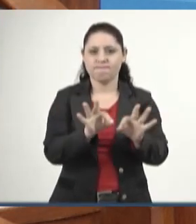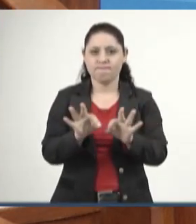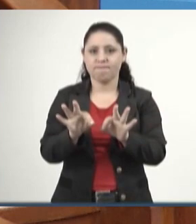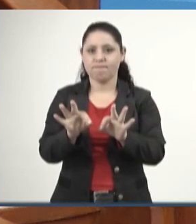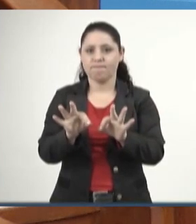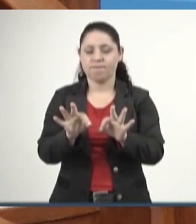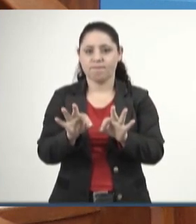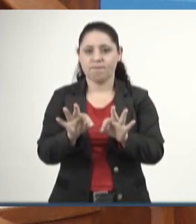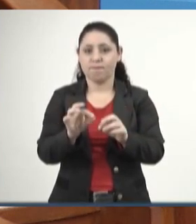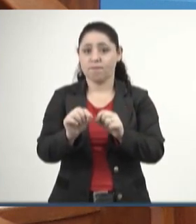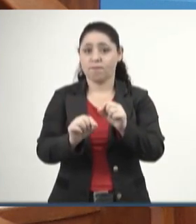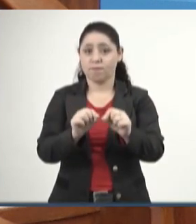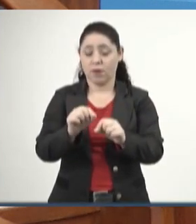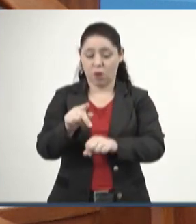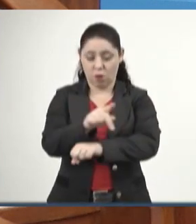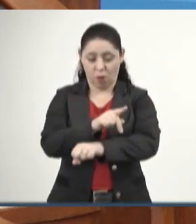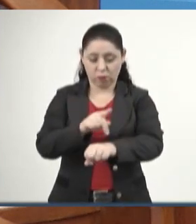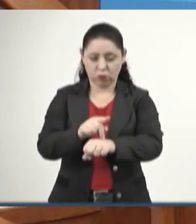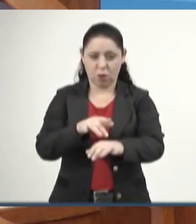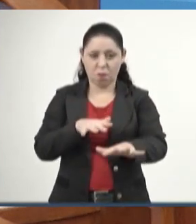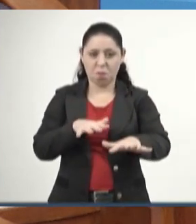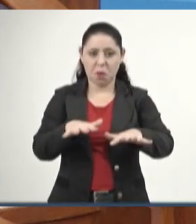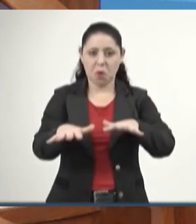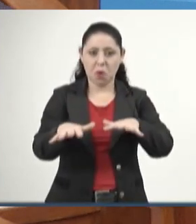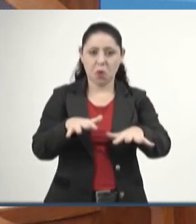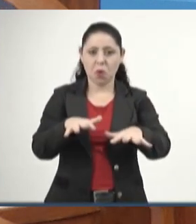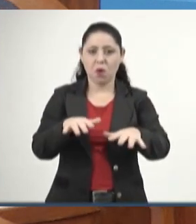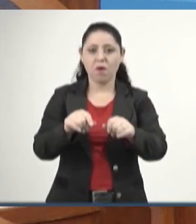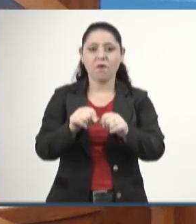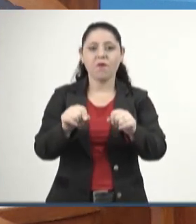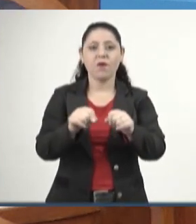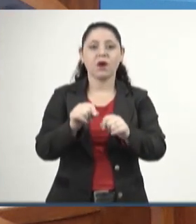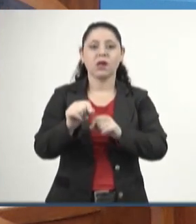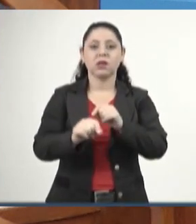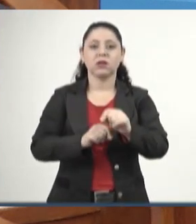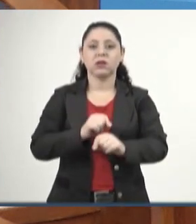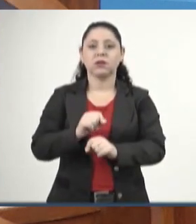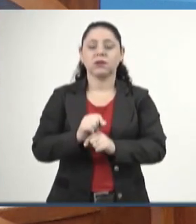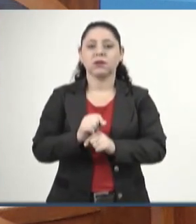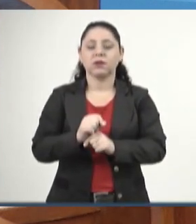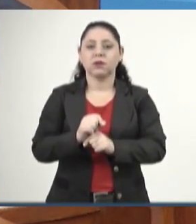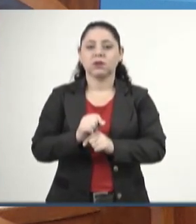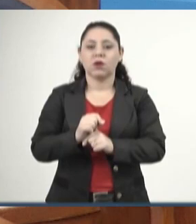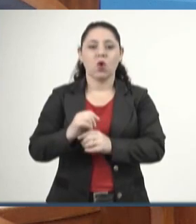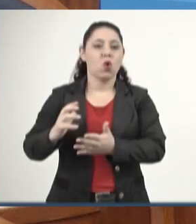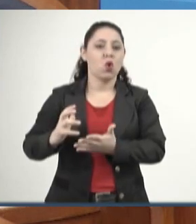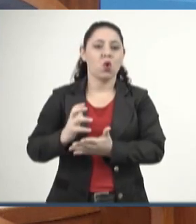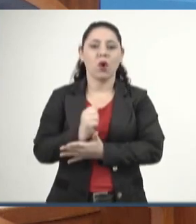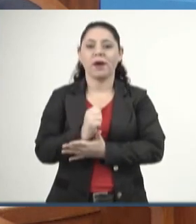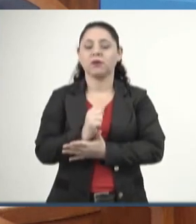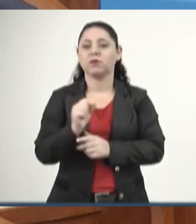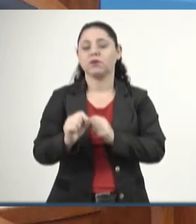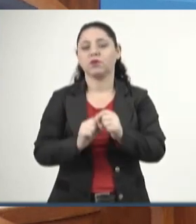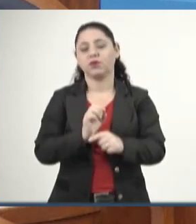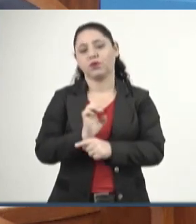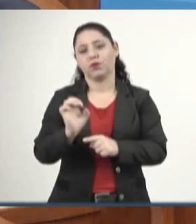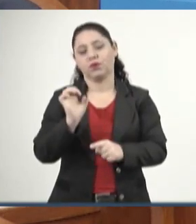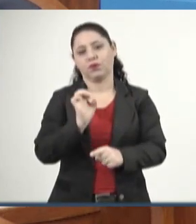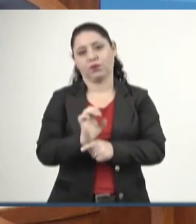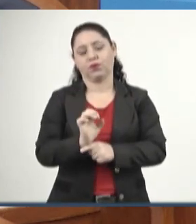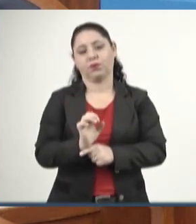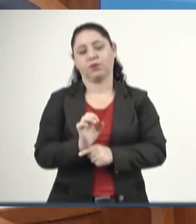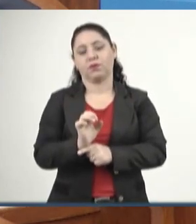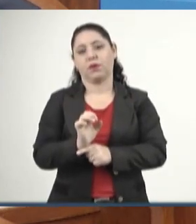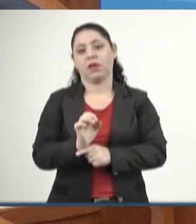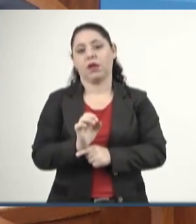organizar aqui no país um movimento que levaria a um golpe de Estado,